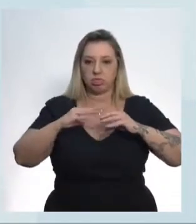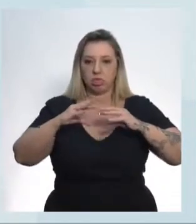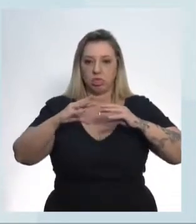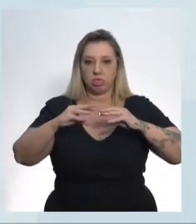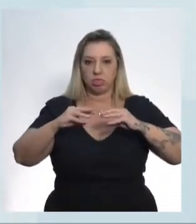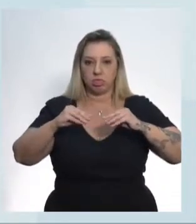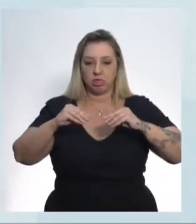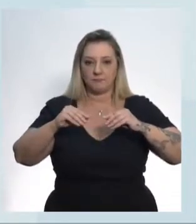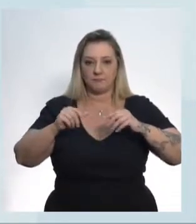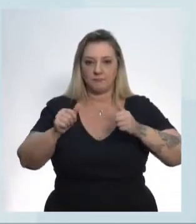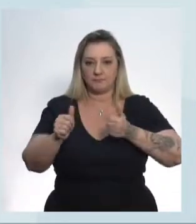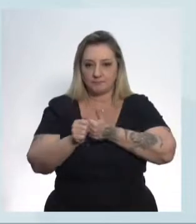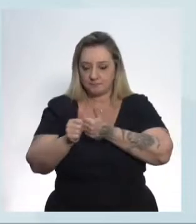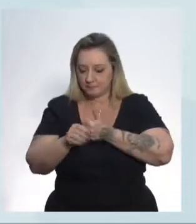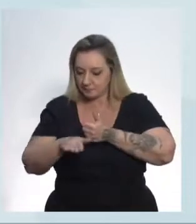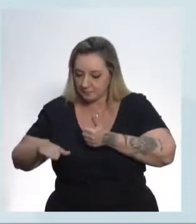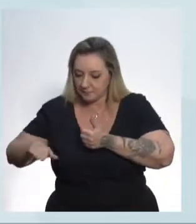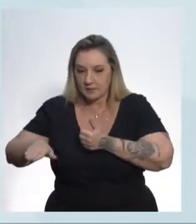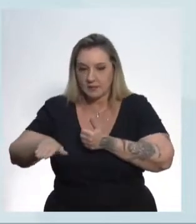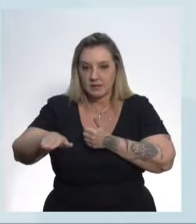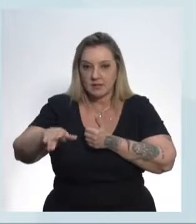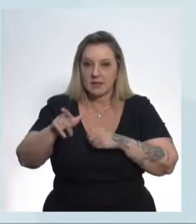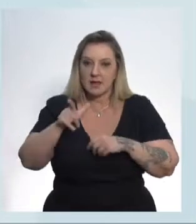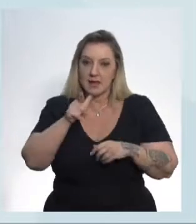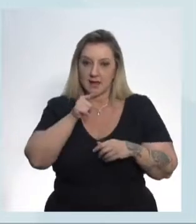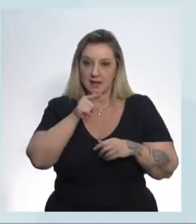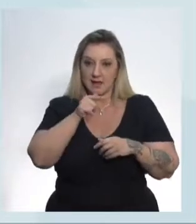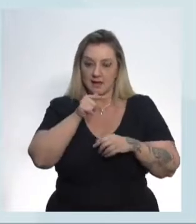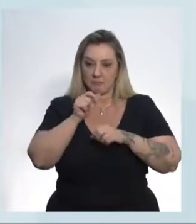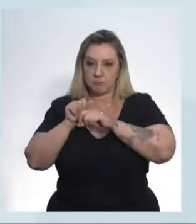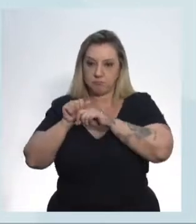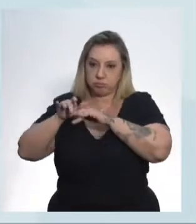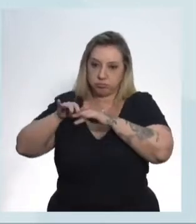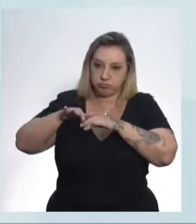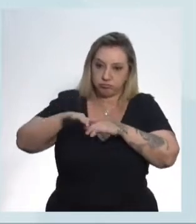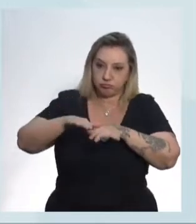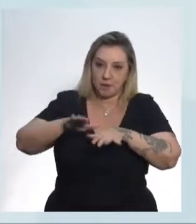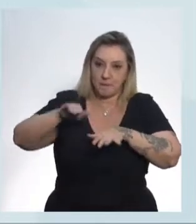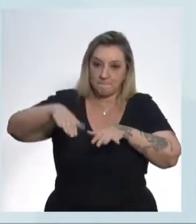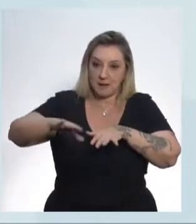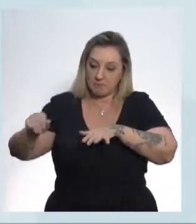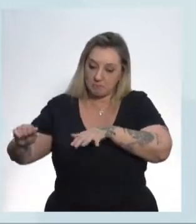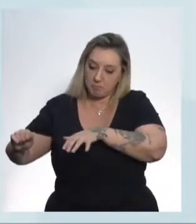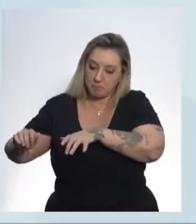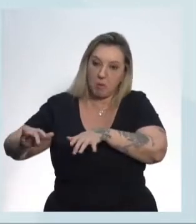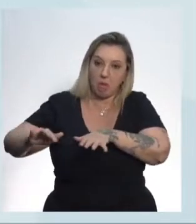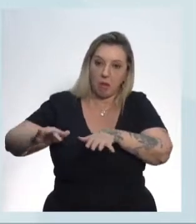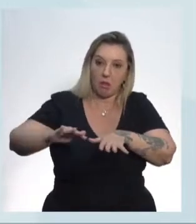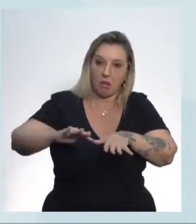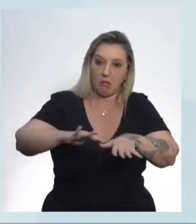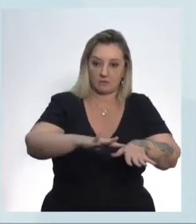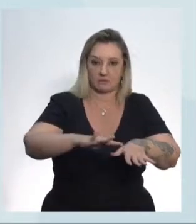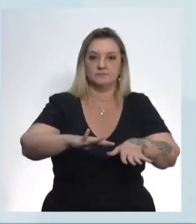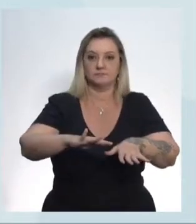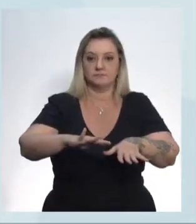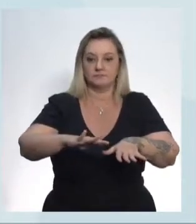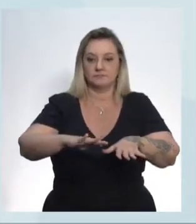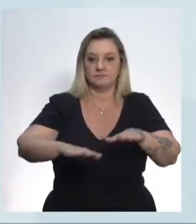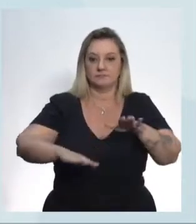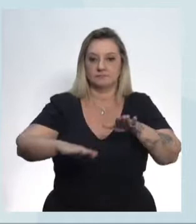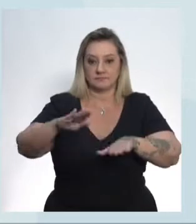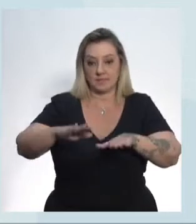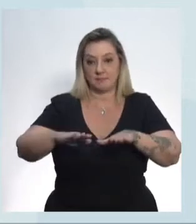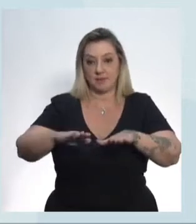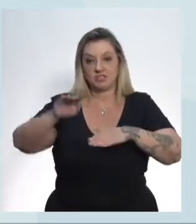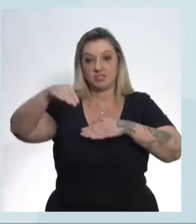áreas costeiras. Ela recebe muita quantidade de água marinha, ela depende muito da questão das